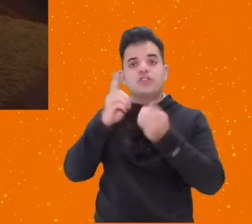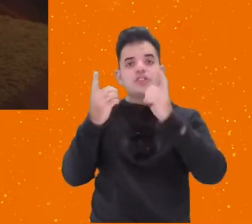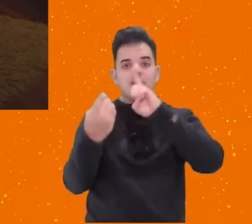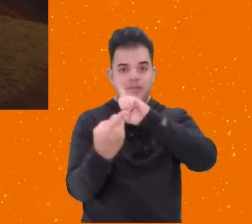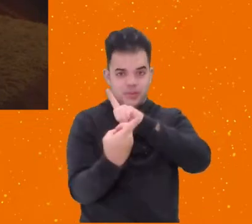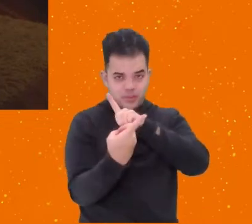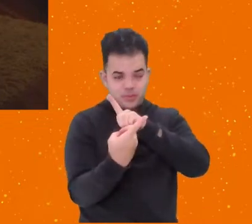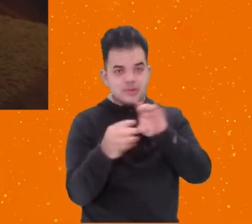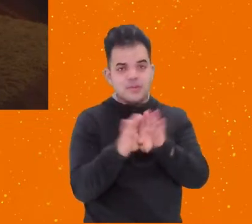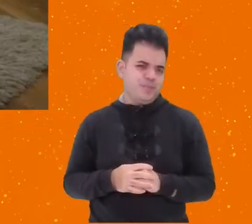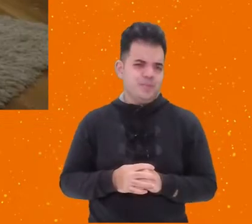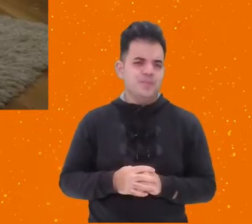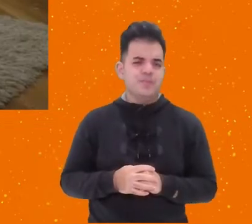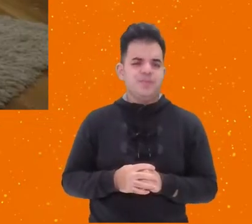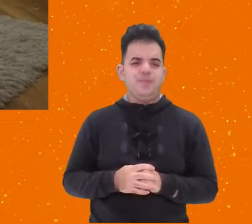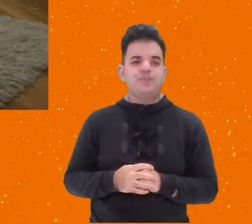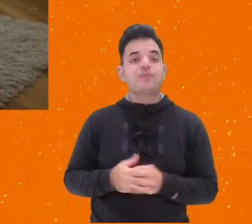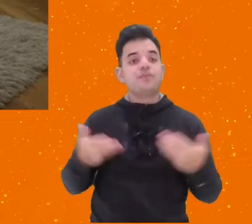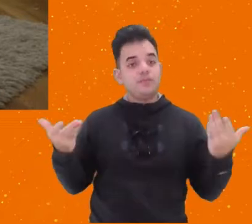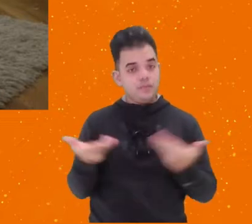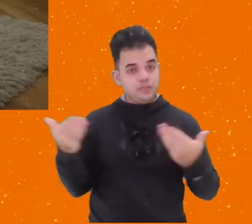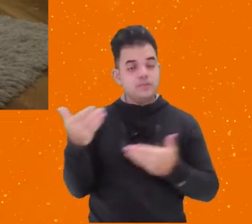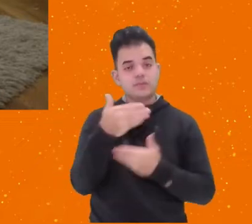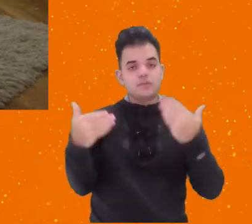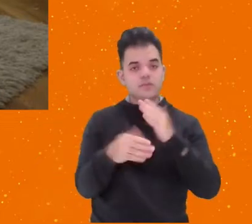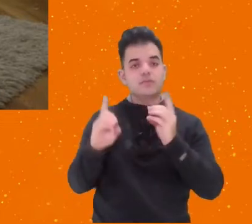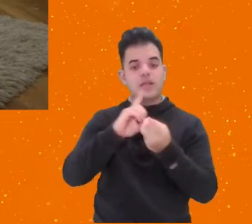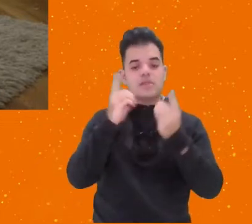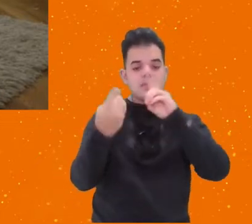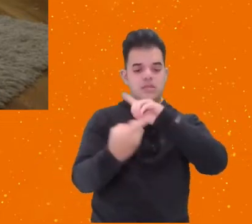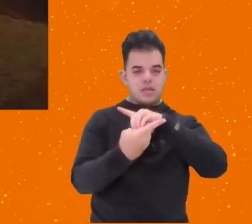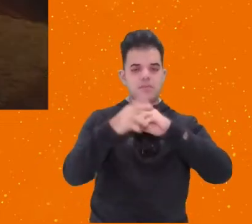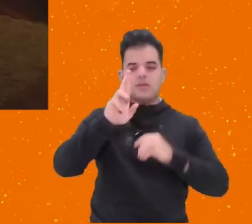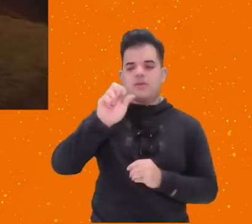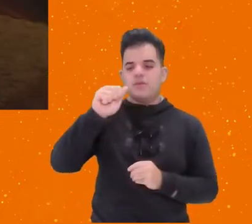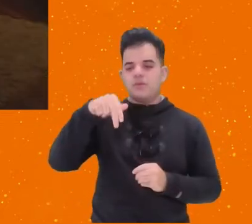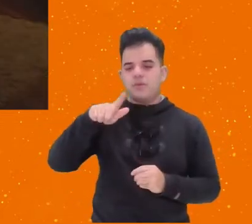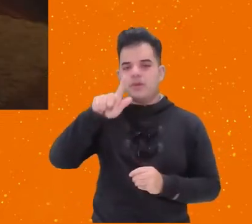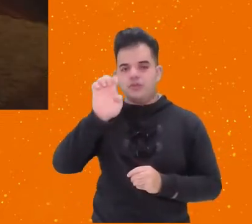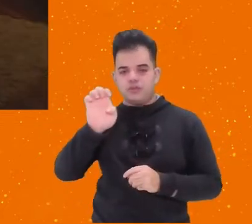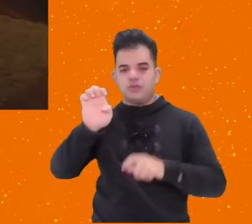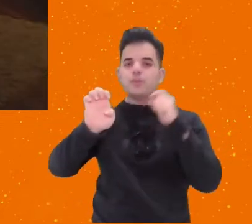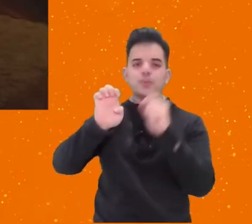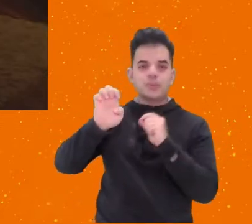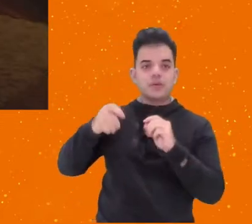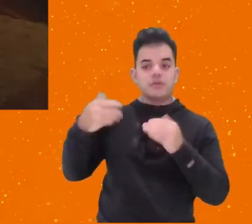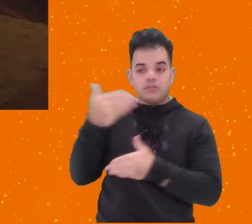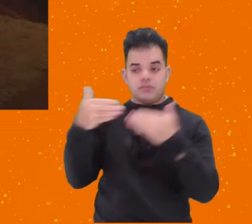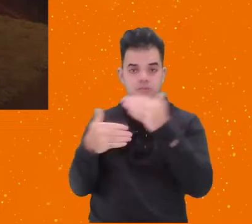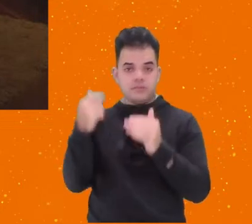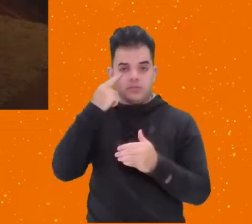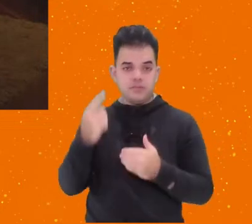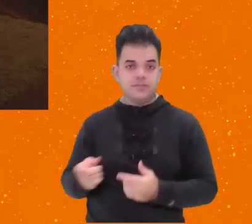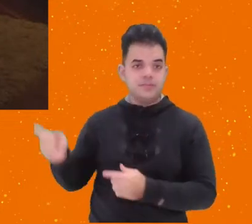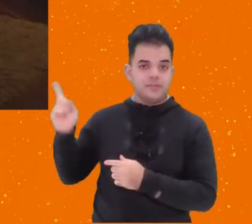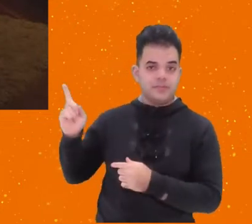e stops e tudo mais. Aqui a gente fala de Dynamic Range, né? E aqui mostra uma cena da onde começa, chega a